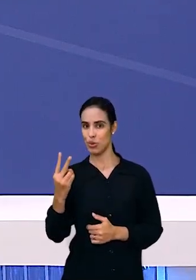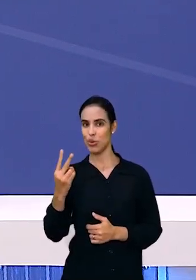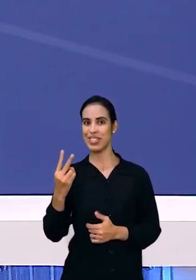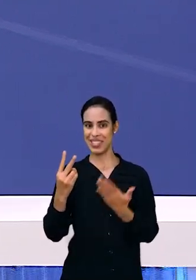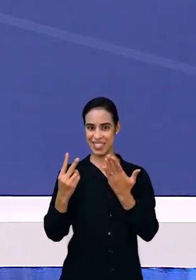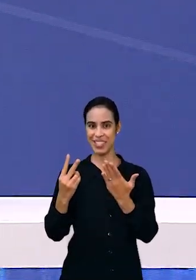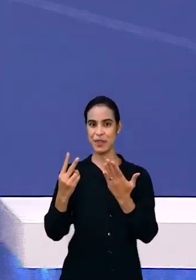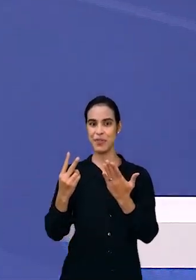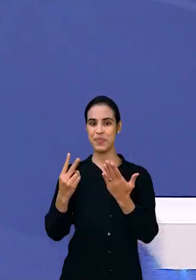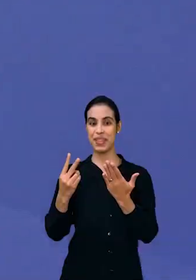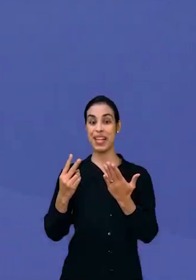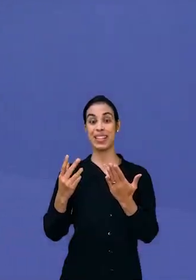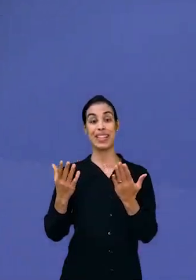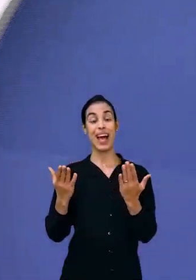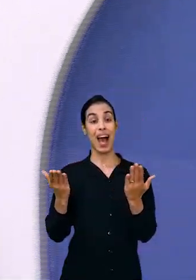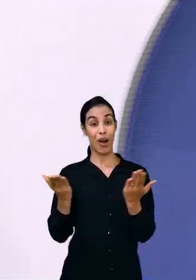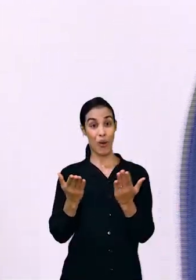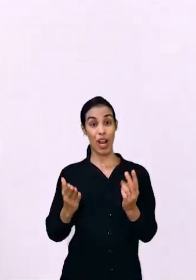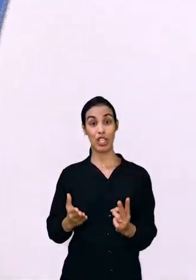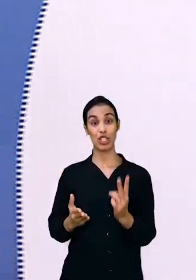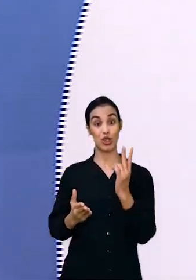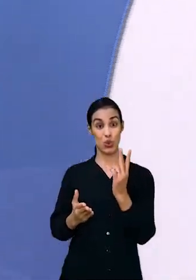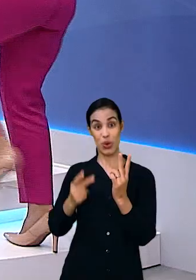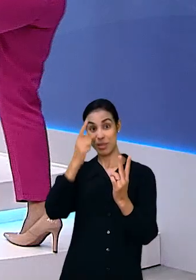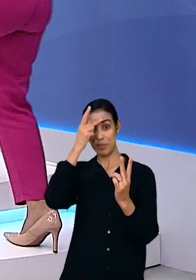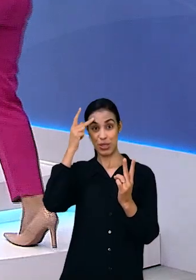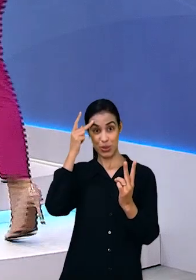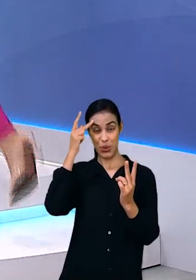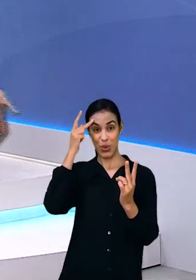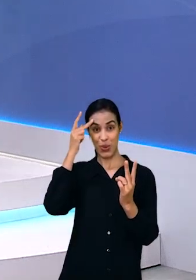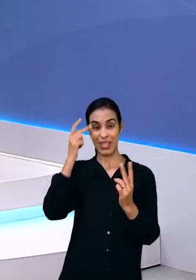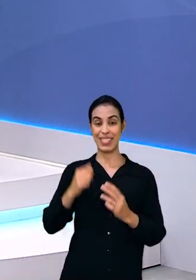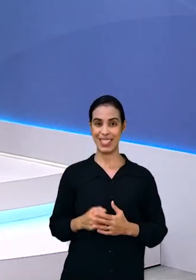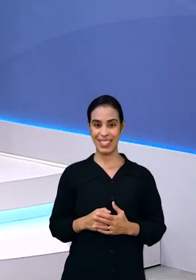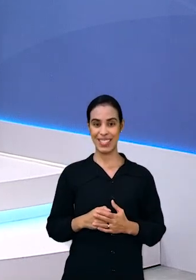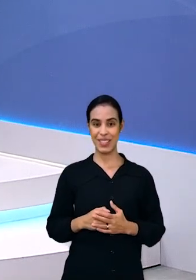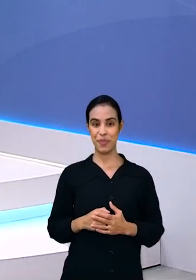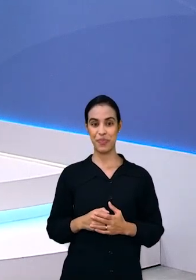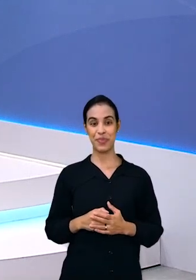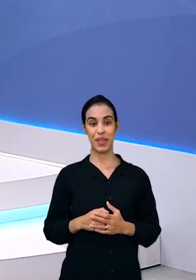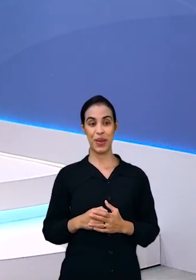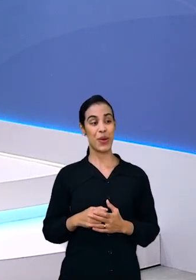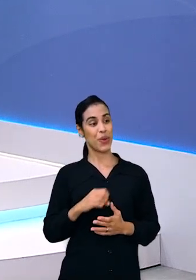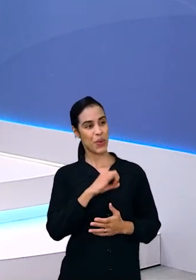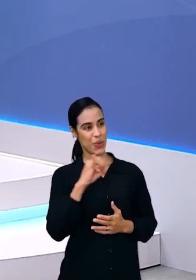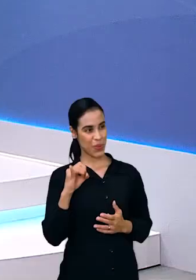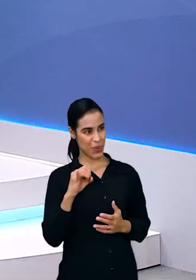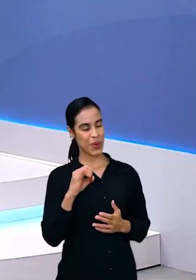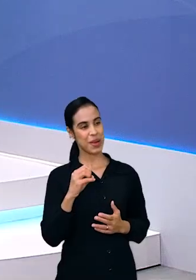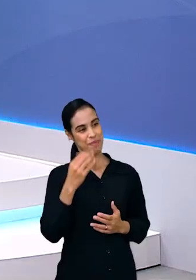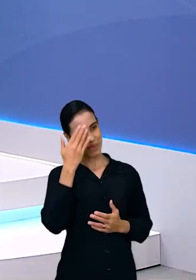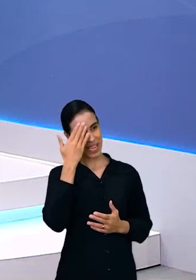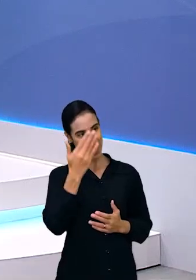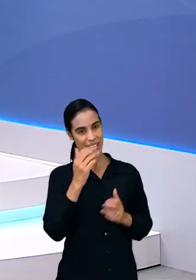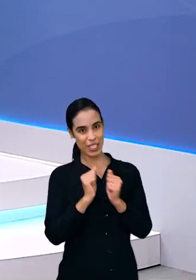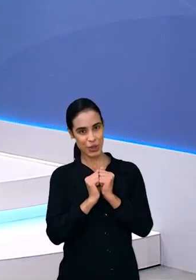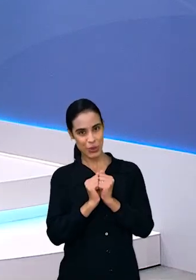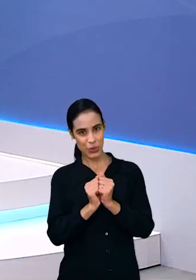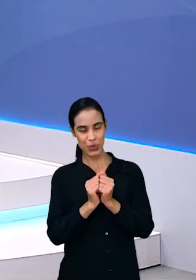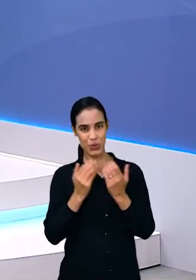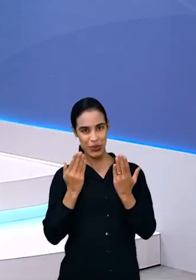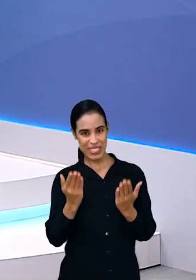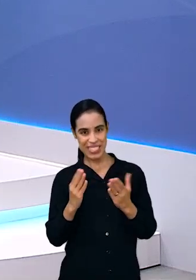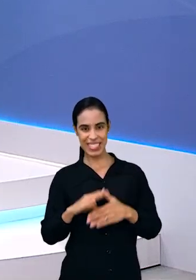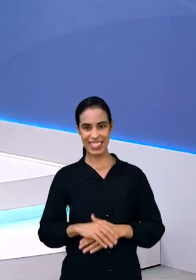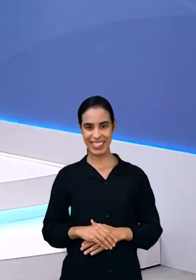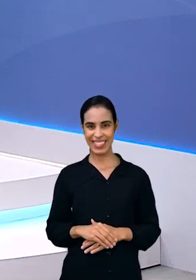de 2022, o programa ganhou uma dupla de apresentadores. Olá, Anderson, seja bem-vindo ao Revista TST. Oi, Luana, muito obrigado. É